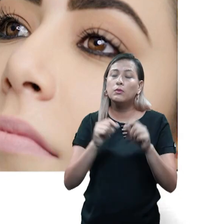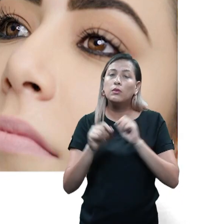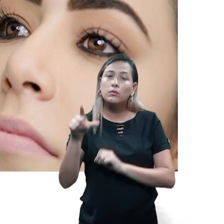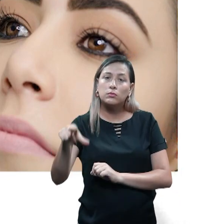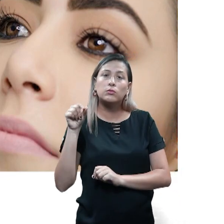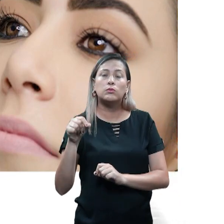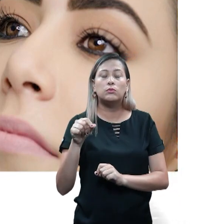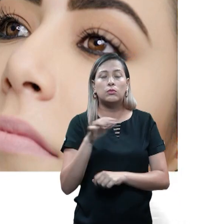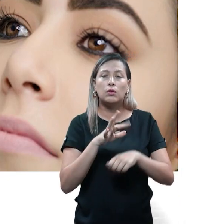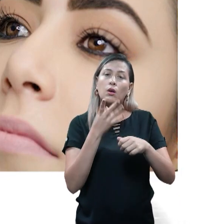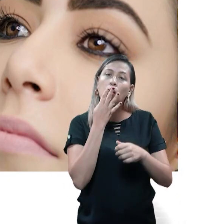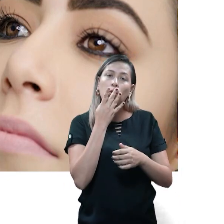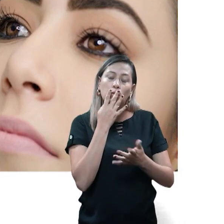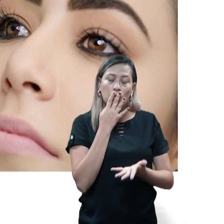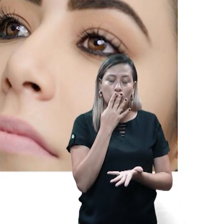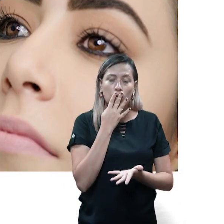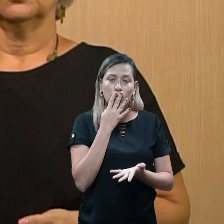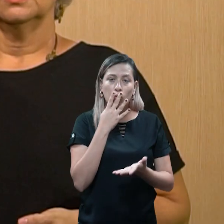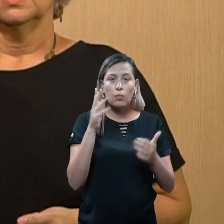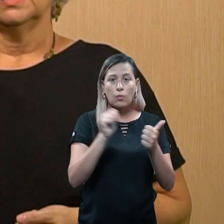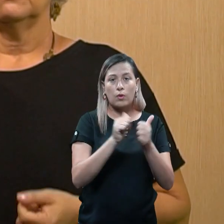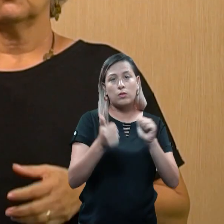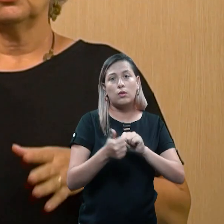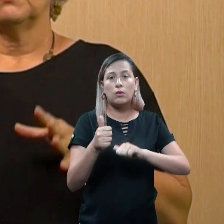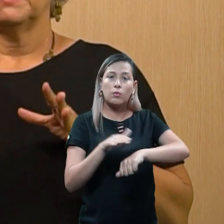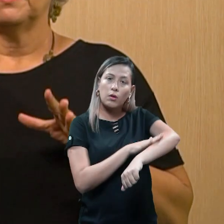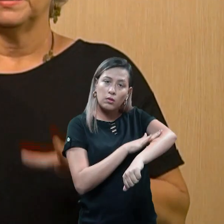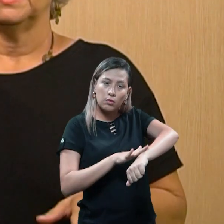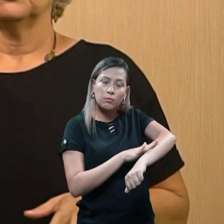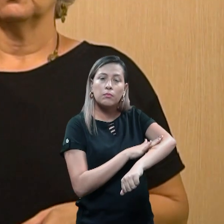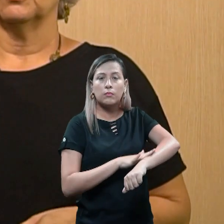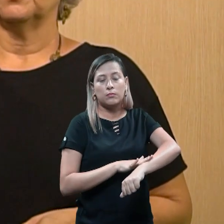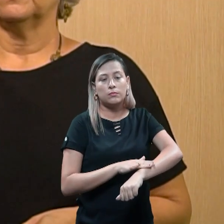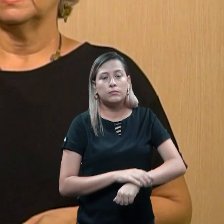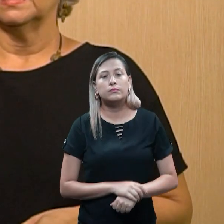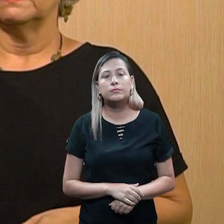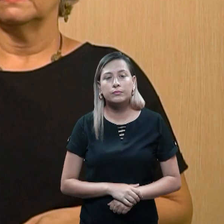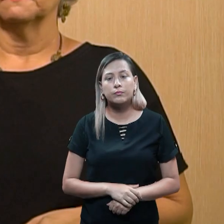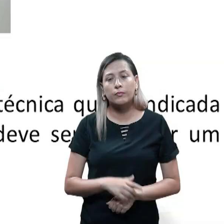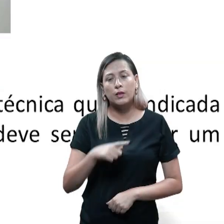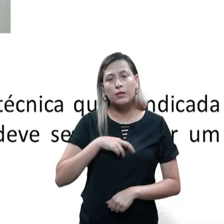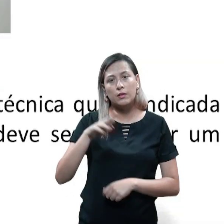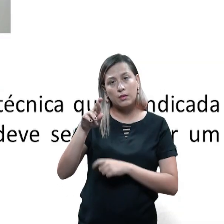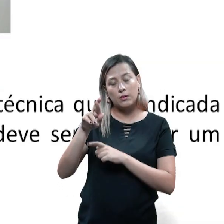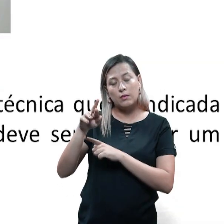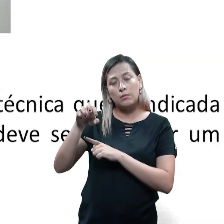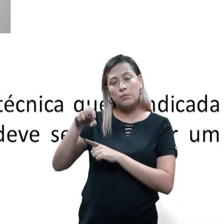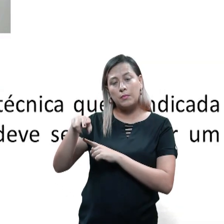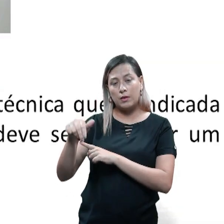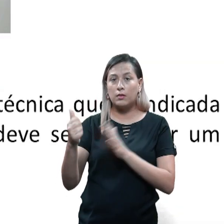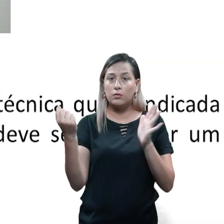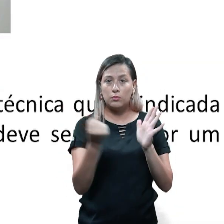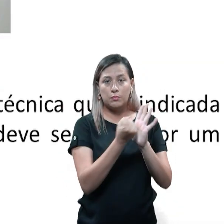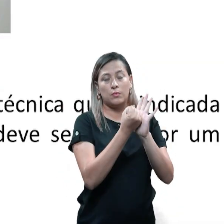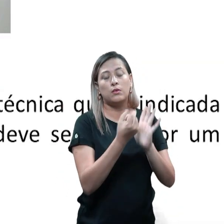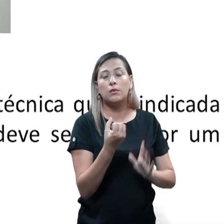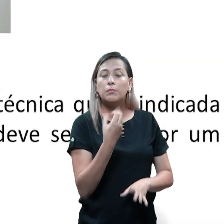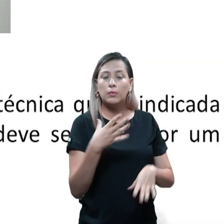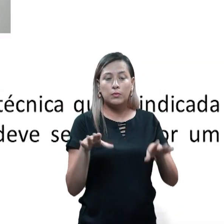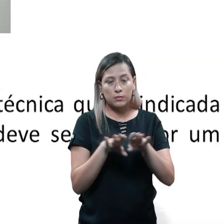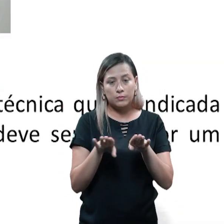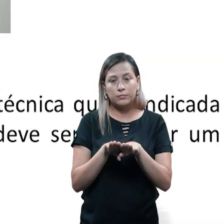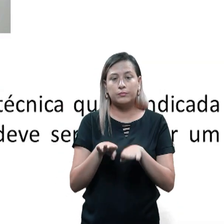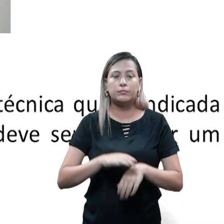cor adequada ao tom da pele da sua cliente. Escolha uma rena de boa procedência. E para a diluição,